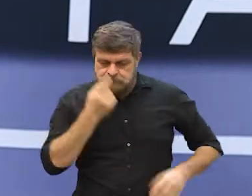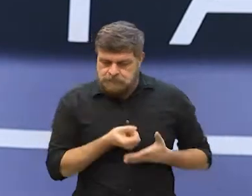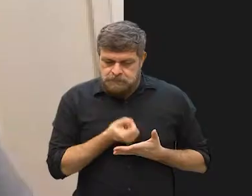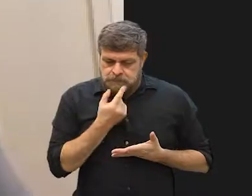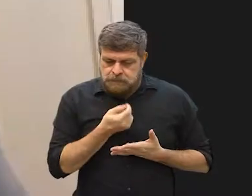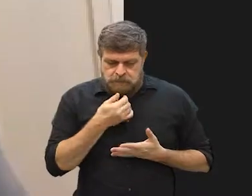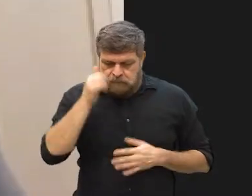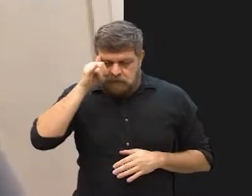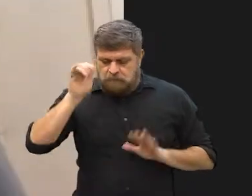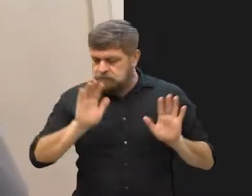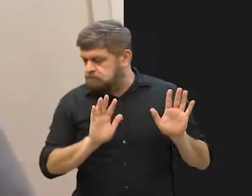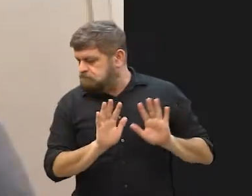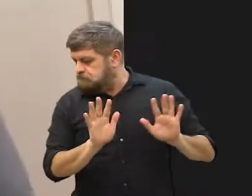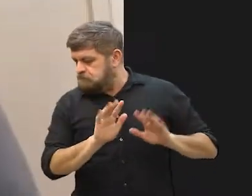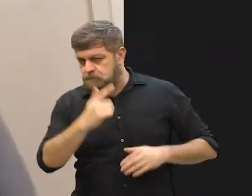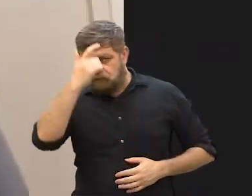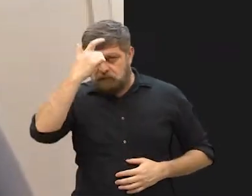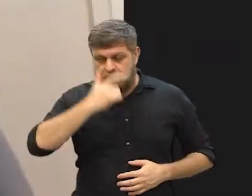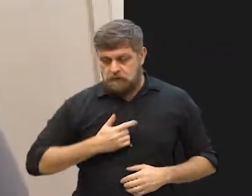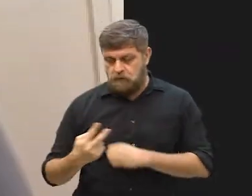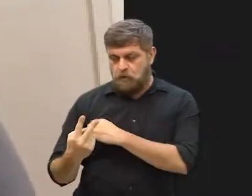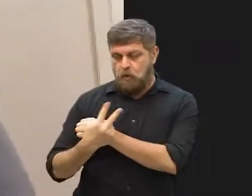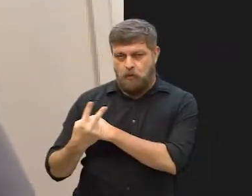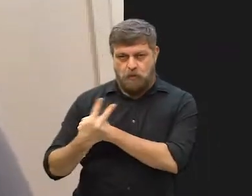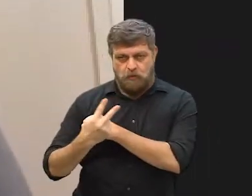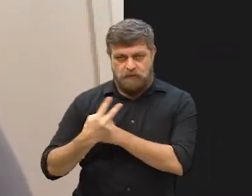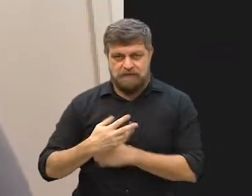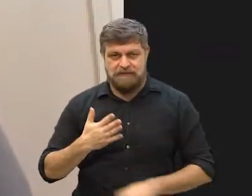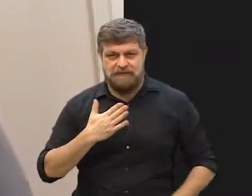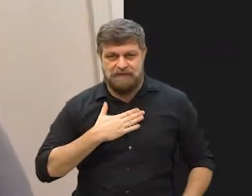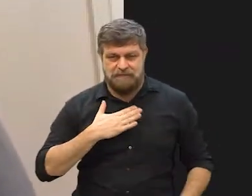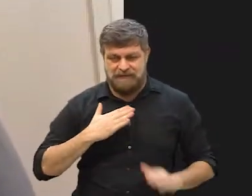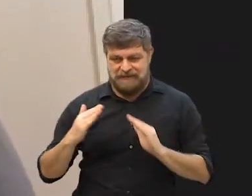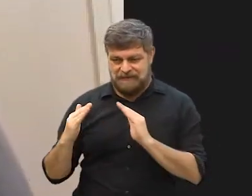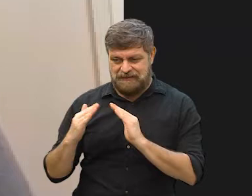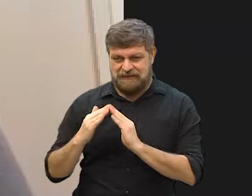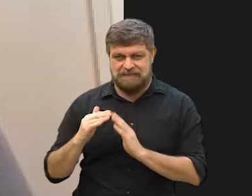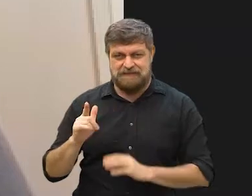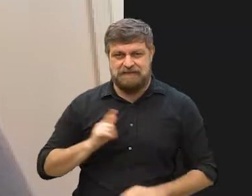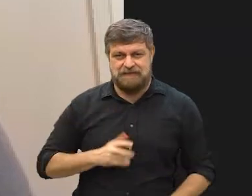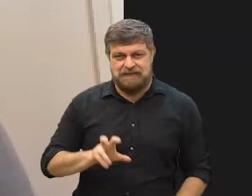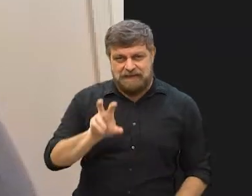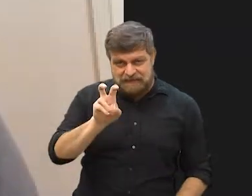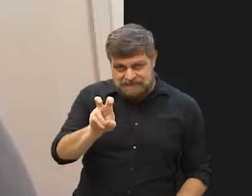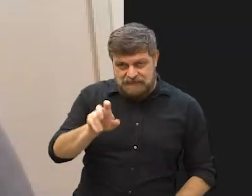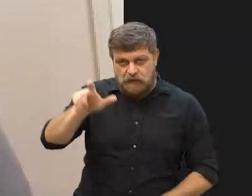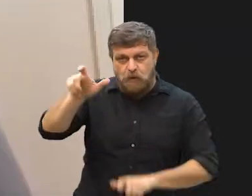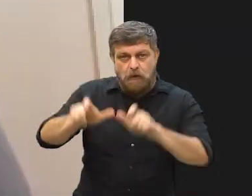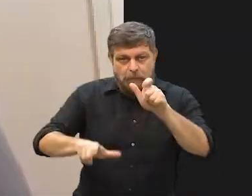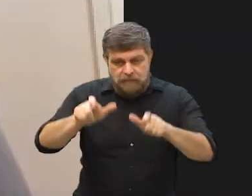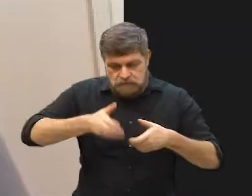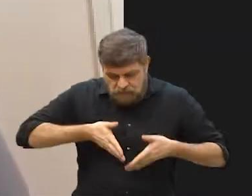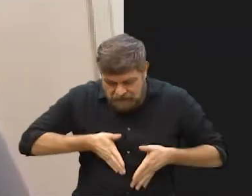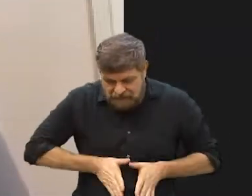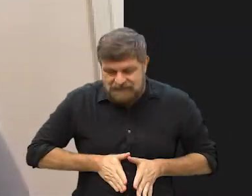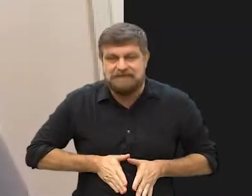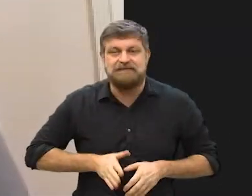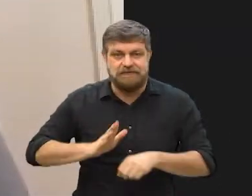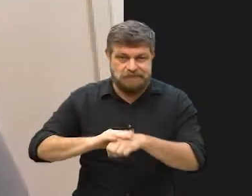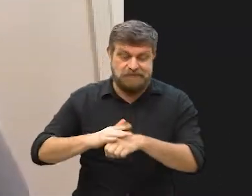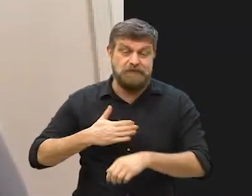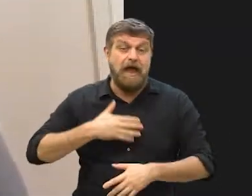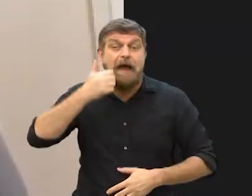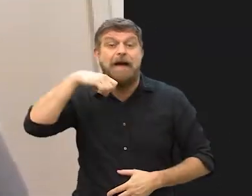tomar. E o que eu faço é cuidado, né? Cuidado frequente. Na minha casa, nós somos em 5 com a doença. A minha mãe